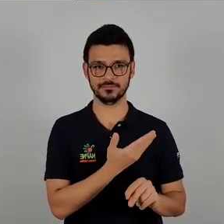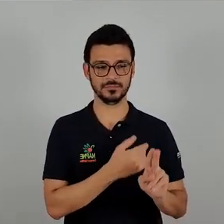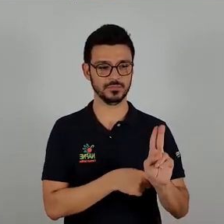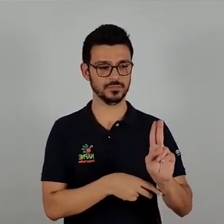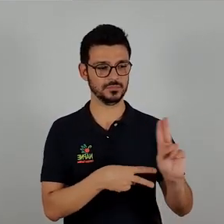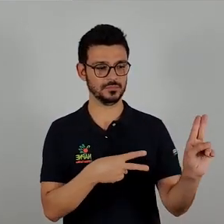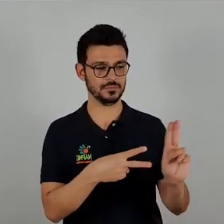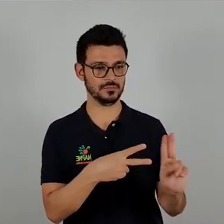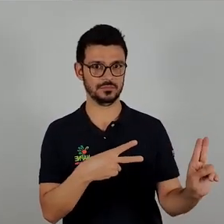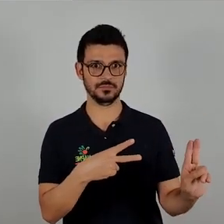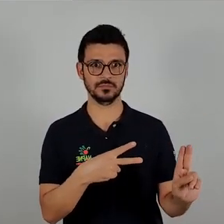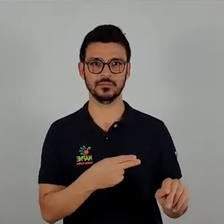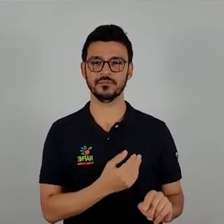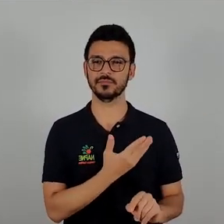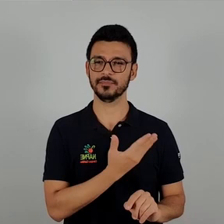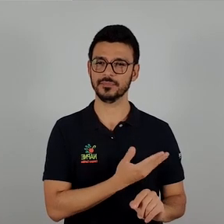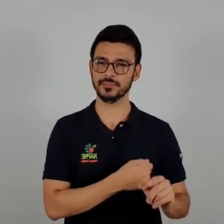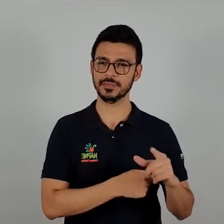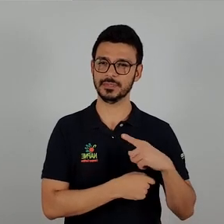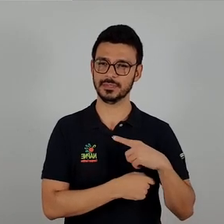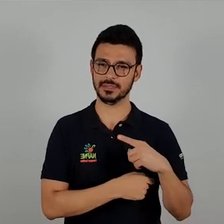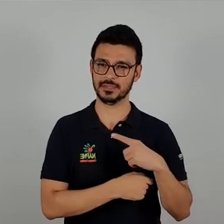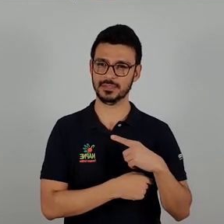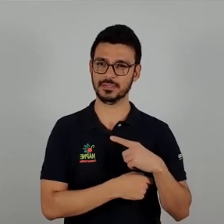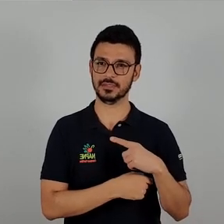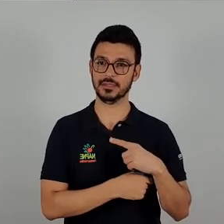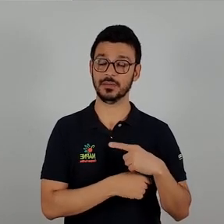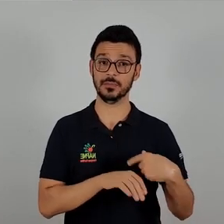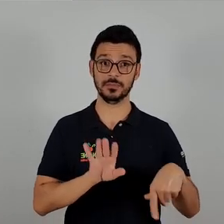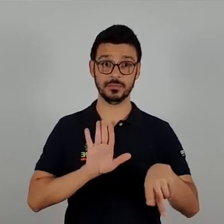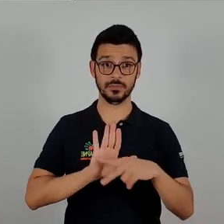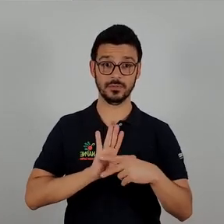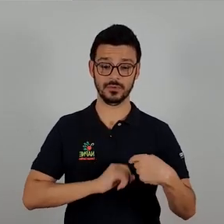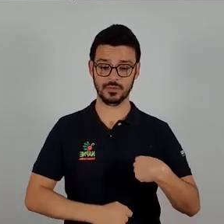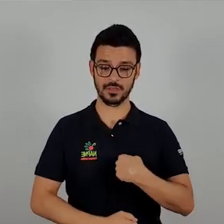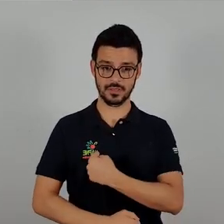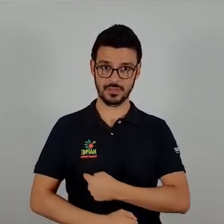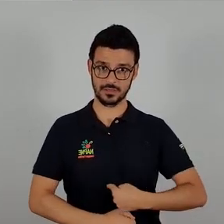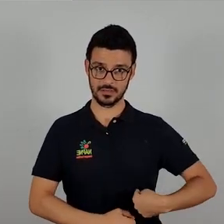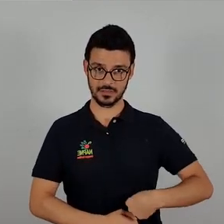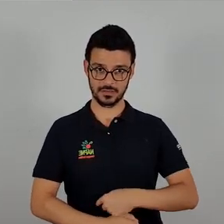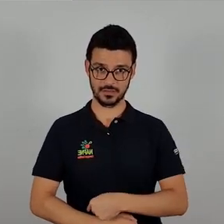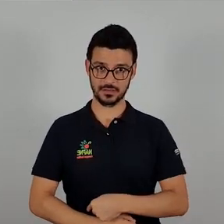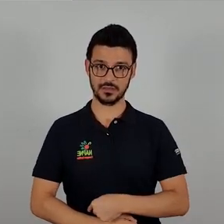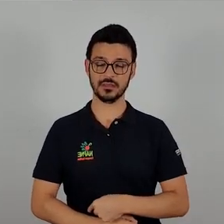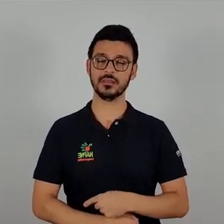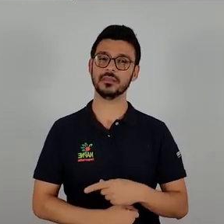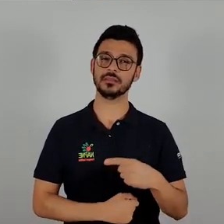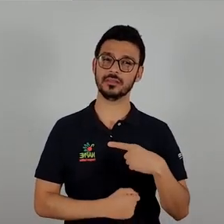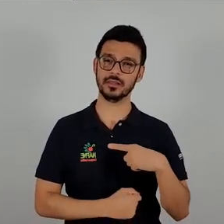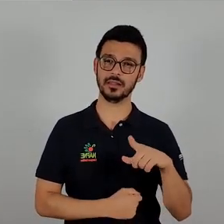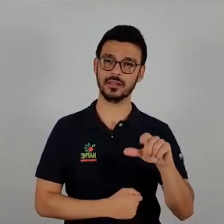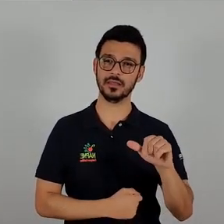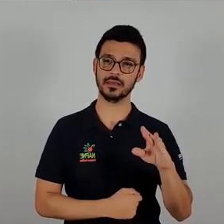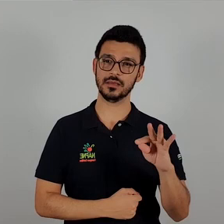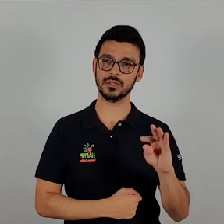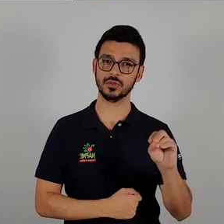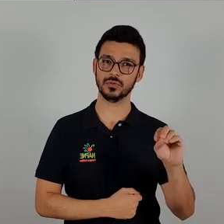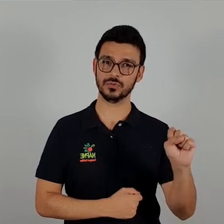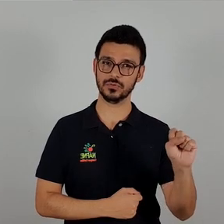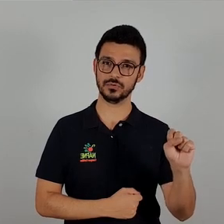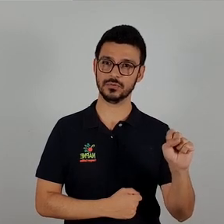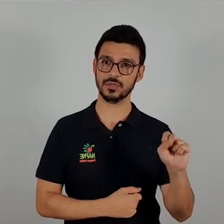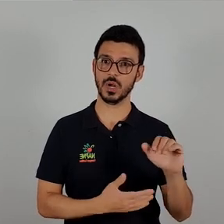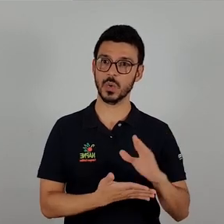Todos os antibióticos não resolviam isso aí, até que encaminharam para a medicina chinesa, lá no ambulatório da Tuiuti. A gente interviu por lá, me pediram ajuda, a professora lá